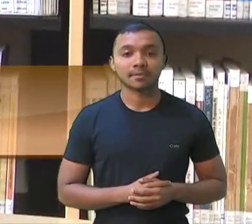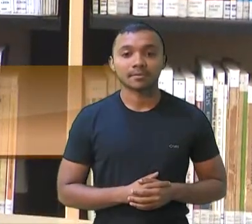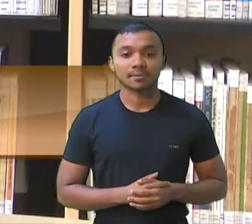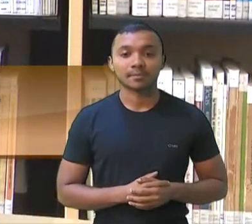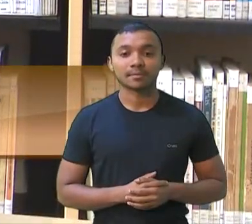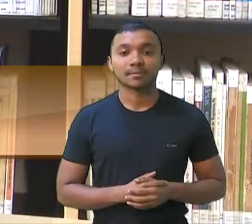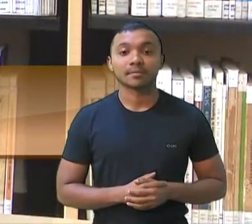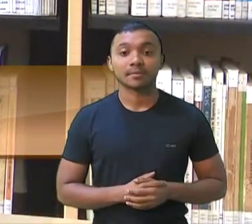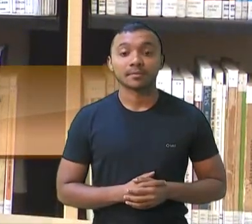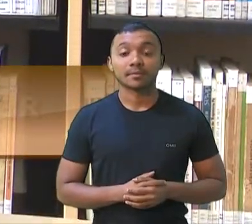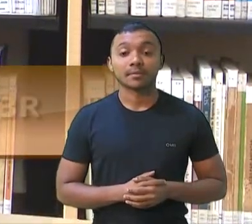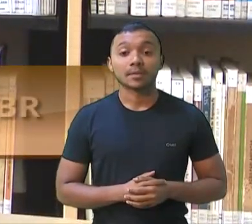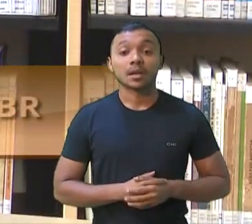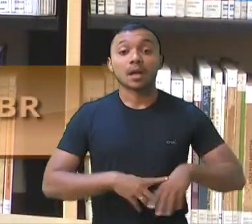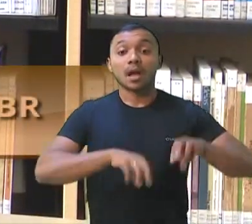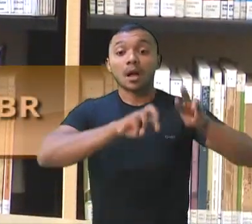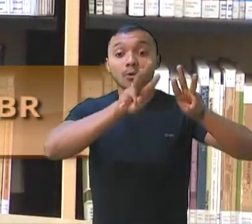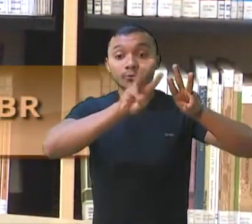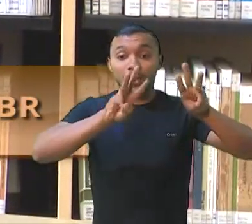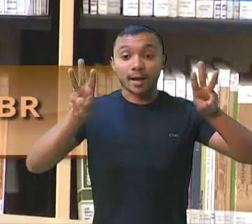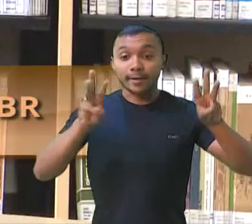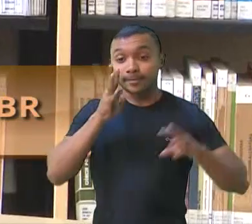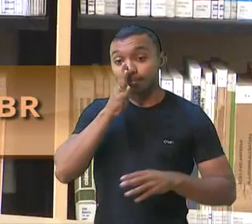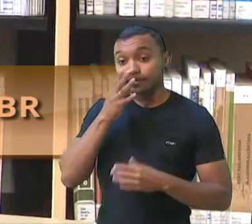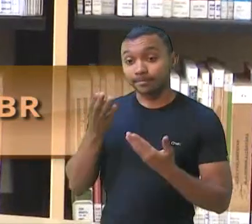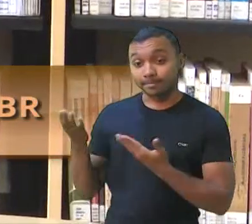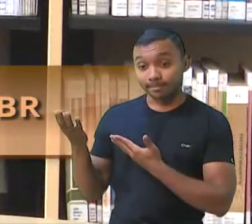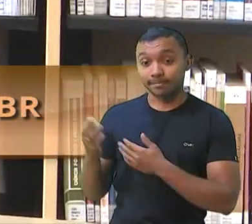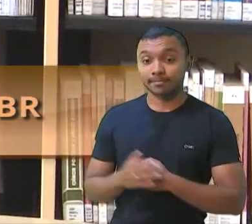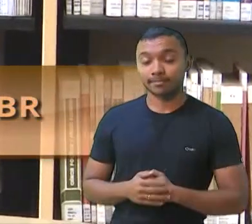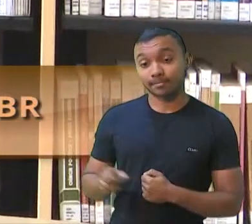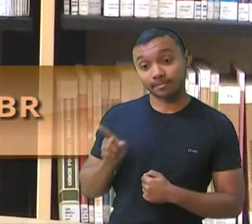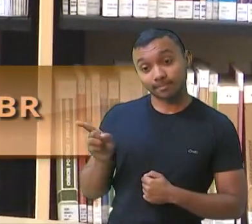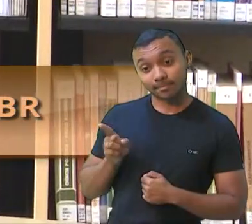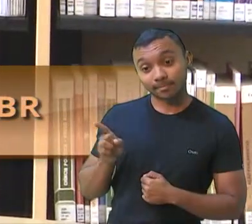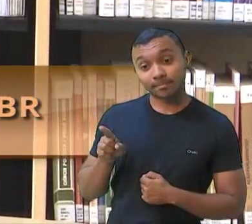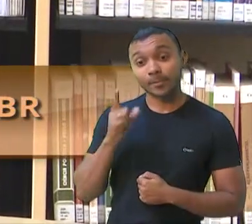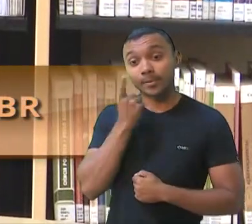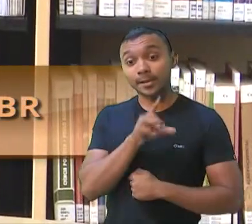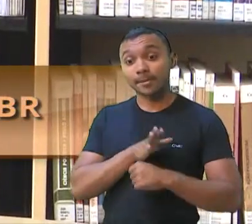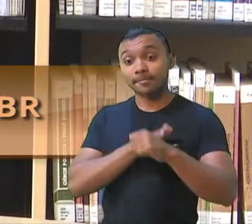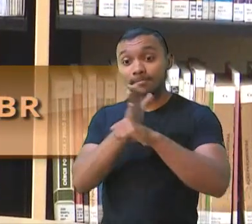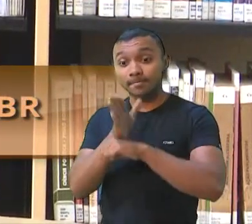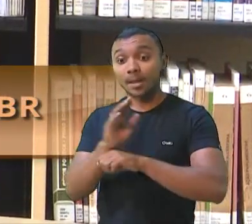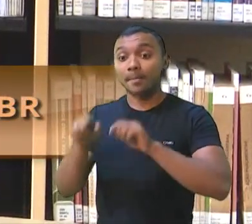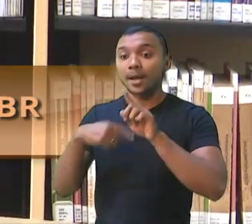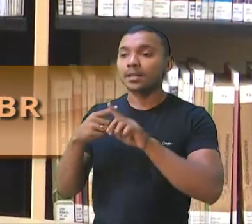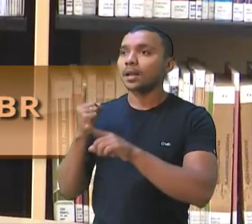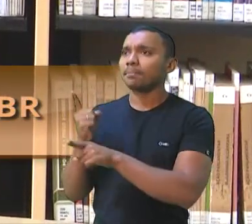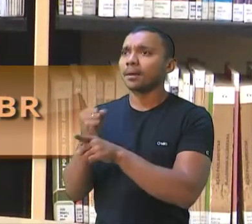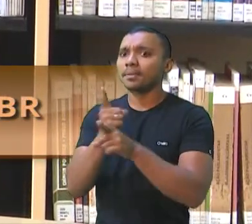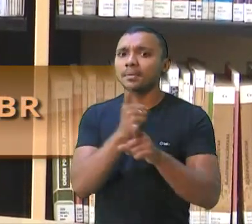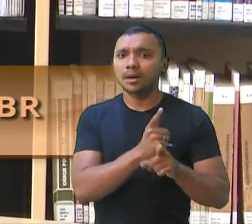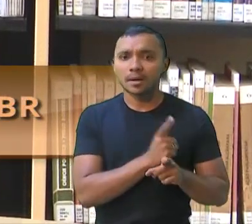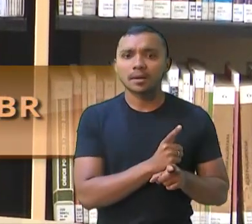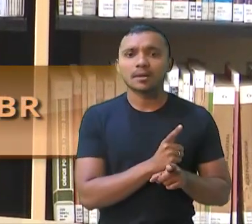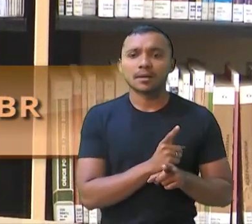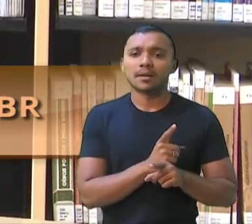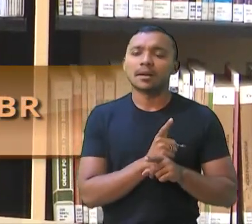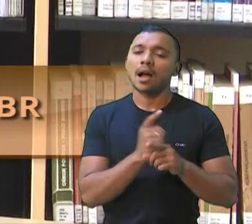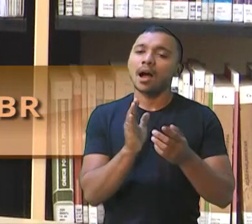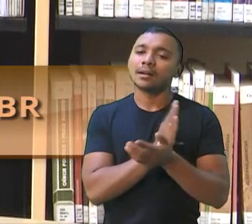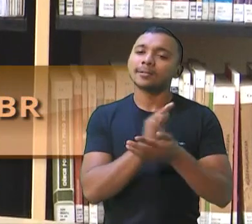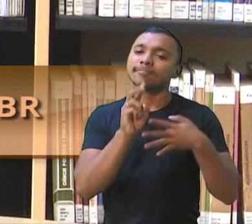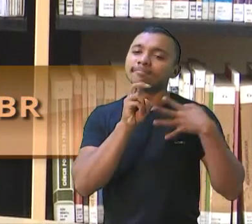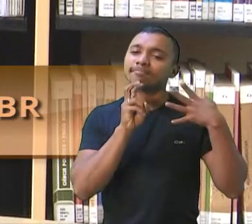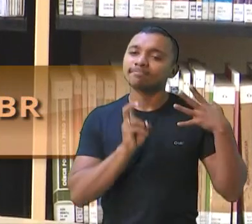o site da Editora Noir. O site da Editora Noir, além desse livro, tem outros livros também com temáticas parecidas,